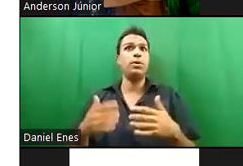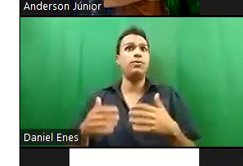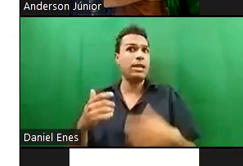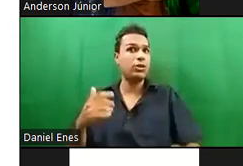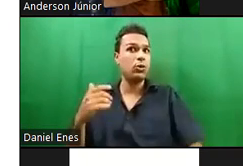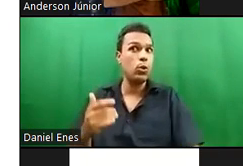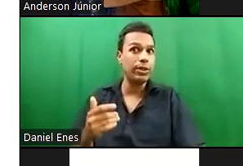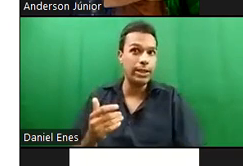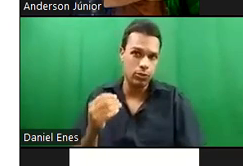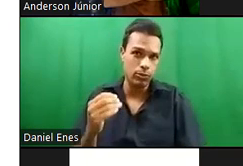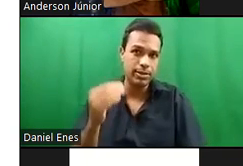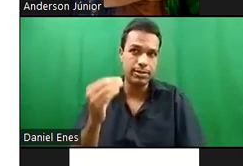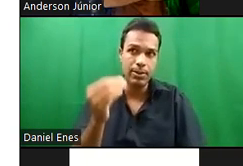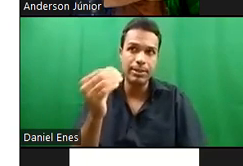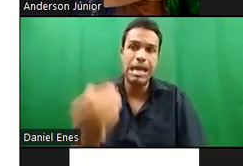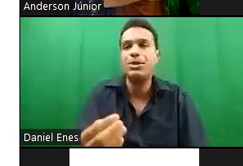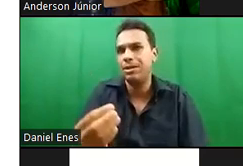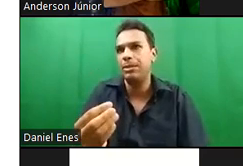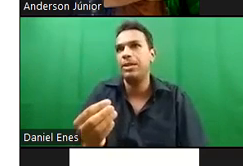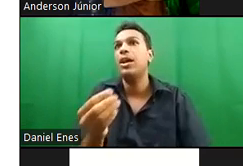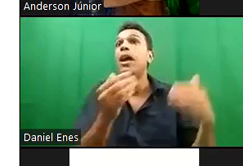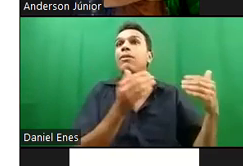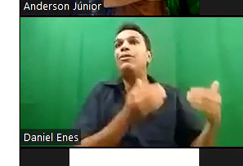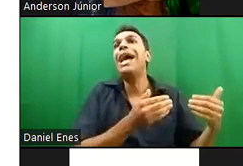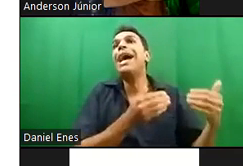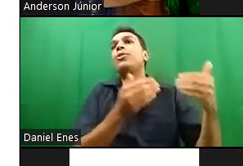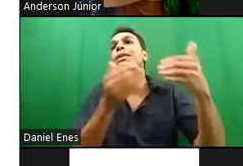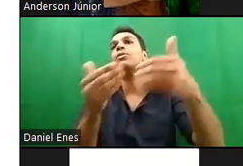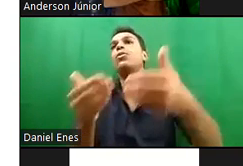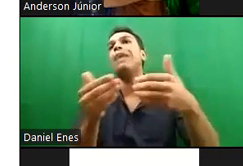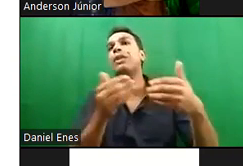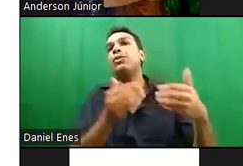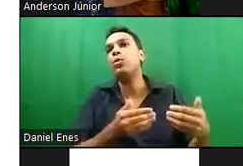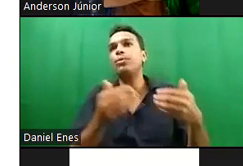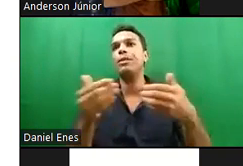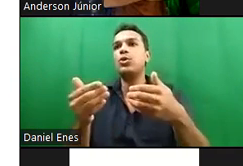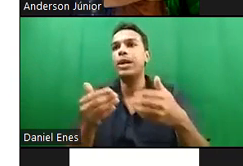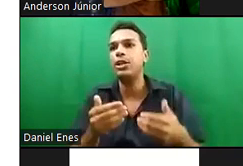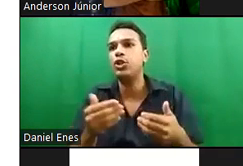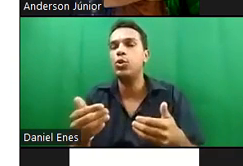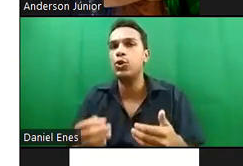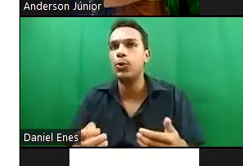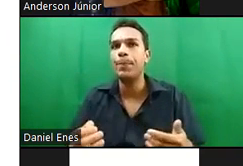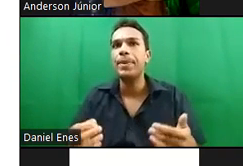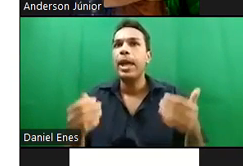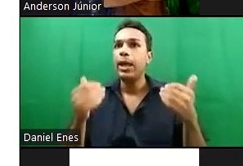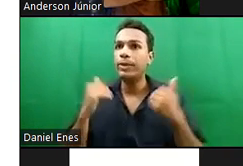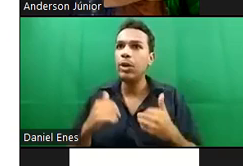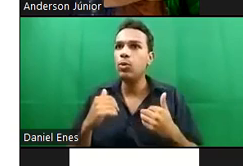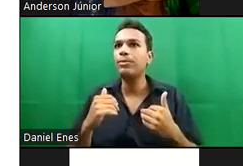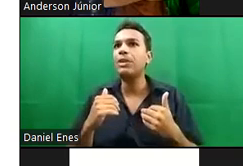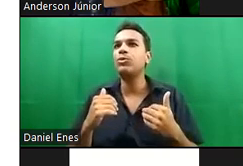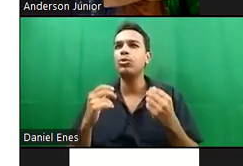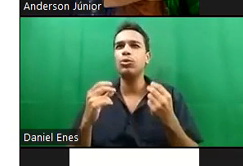dos profissionais que eu conheço, que são intérpretes Libras, vieram desse contato com o contexto religioso. Eu